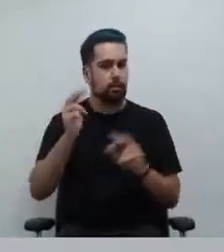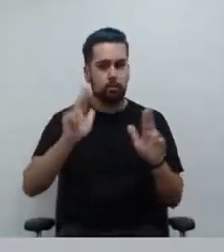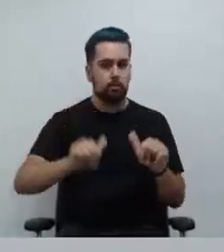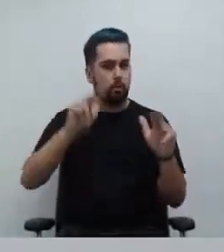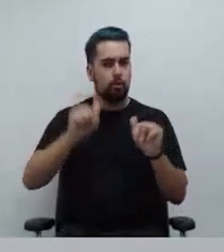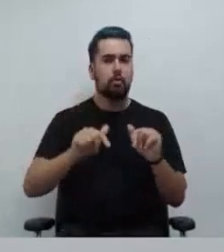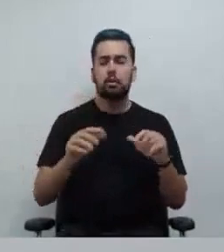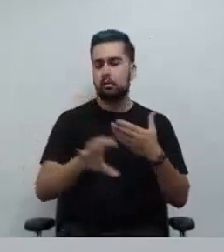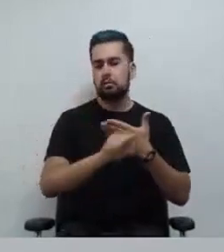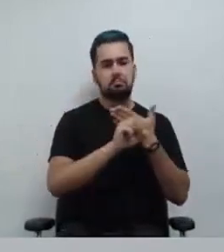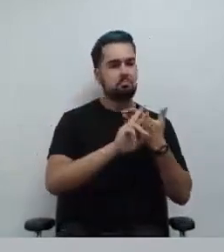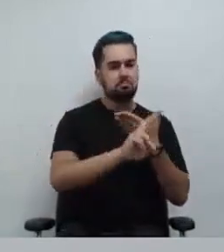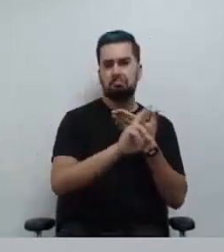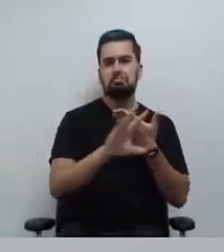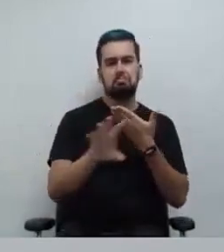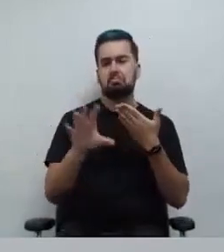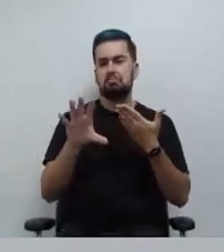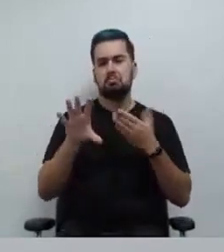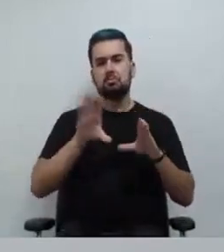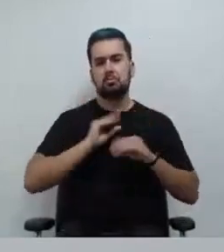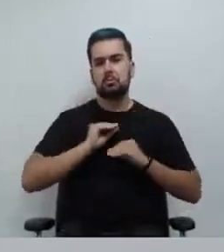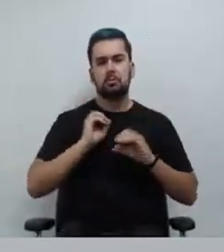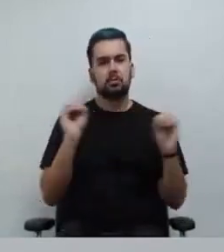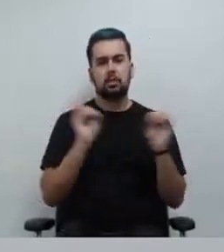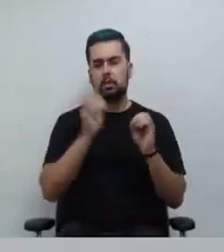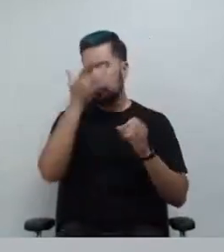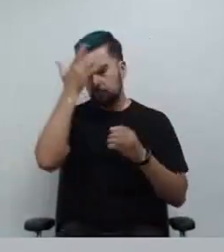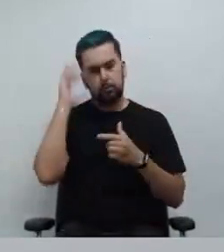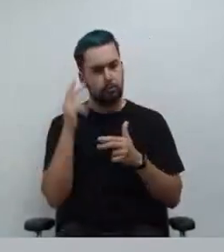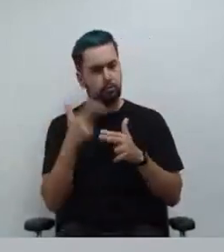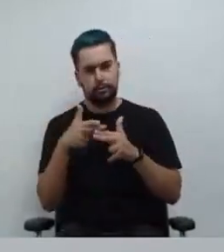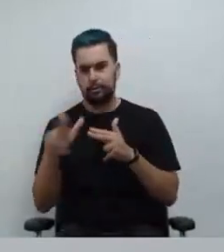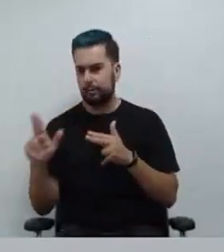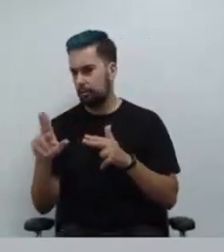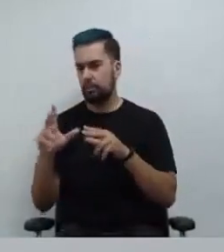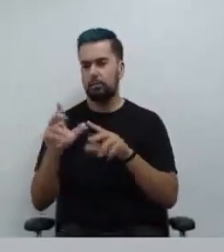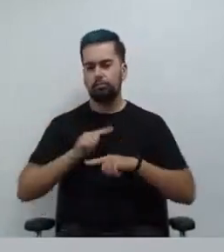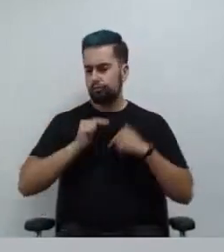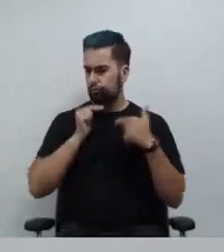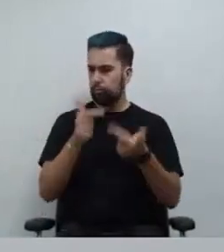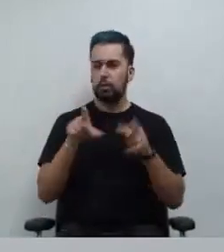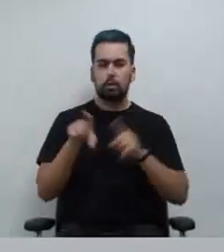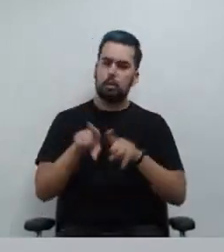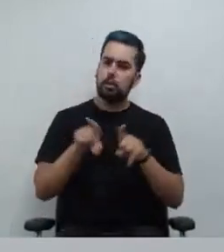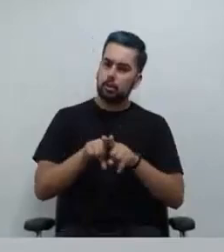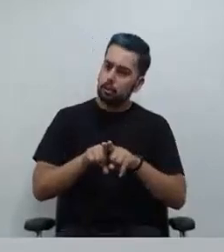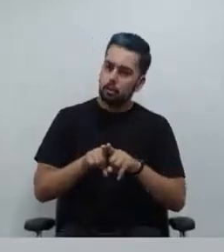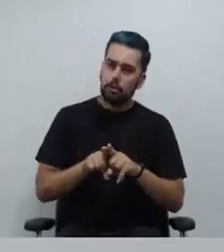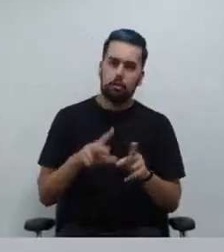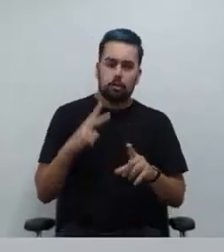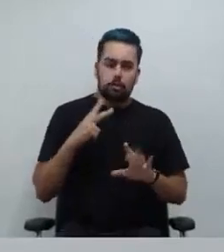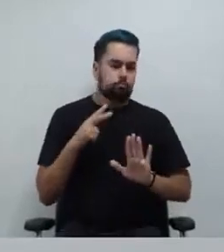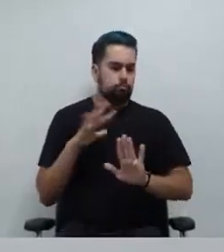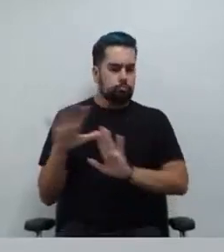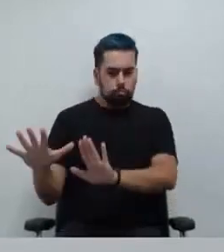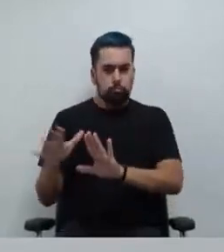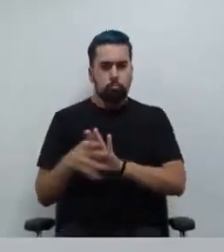mesmo na ouvidoria, uma pessoa bastante discreta, bastante dedicada, então não houve